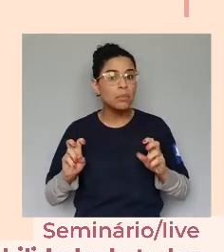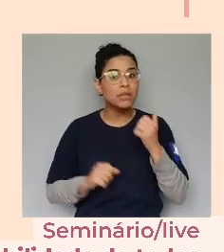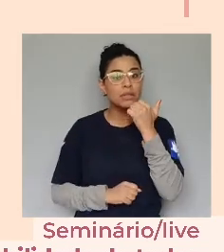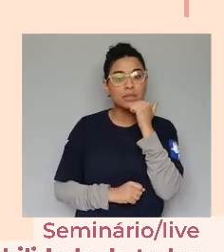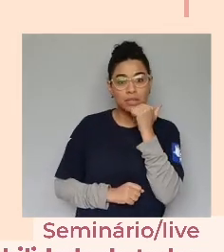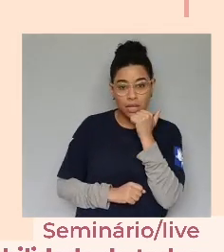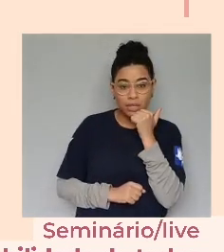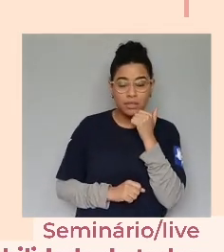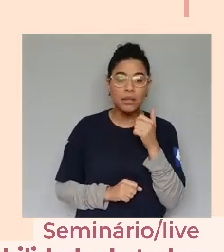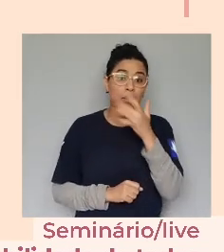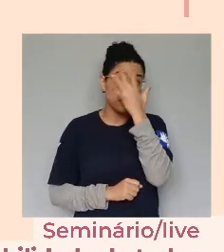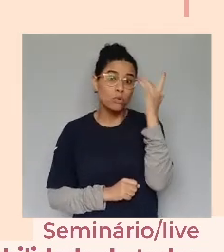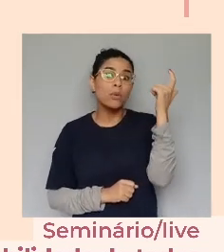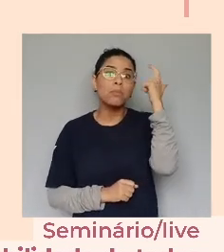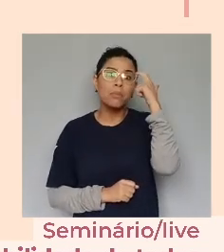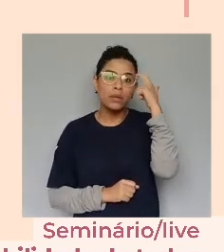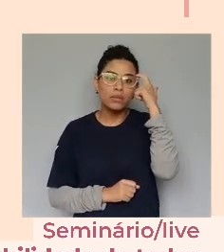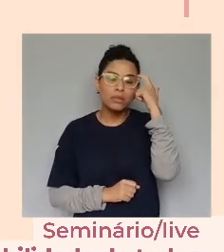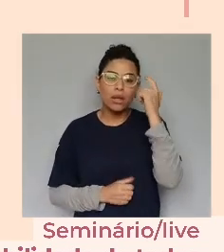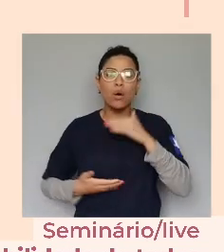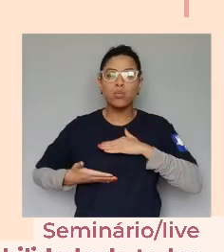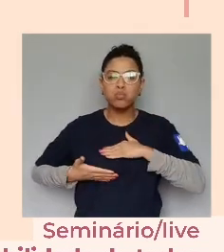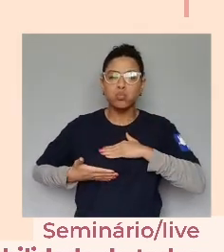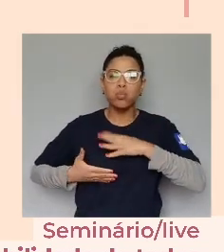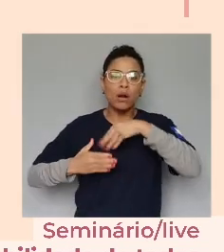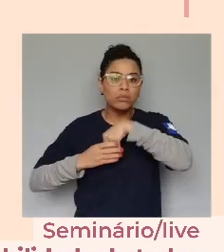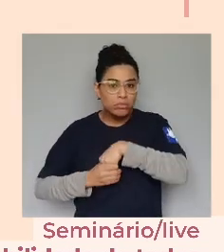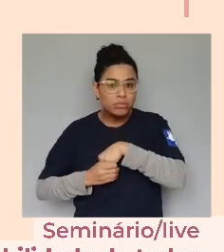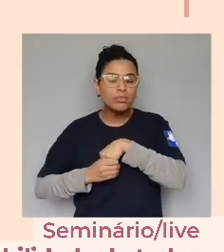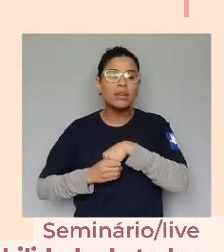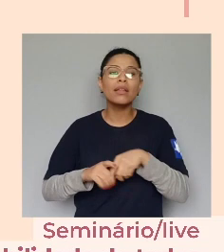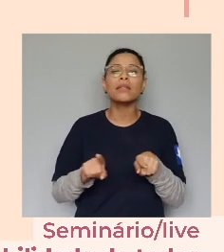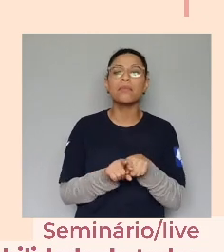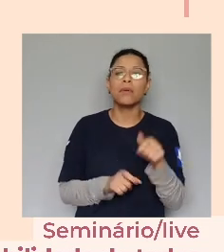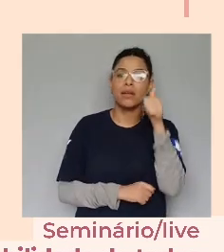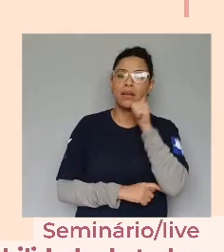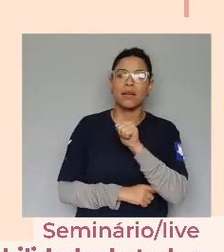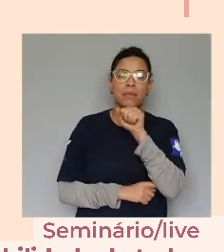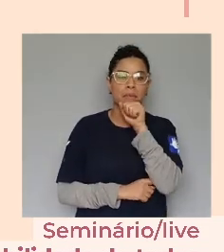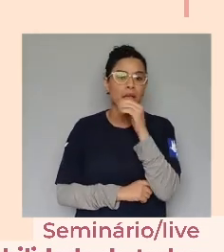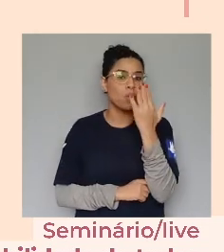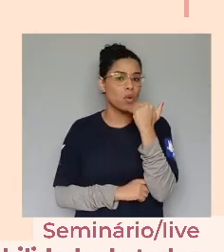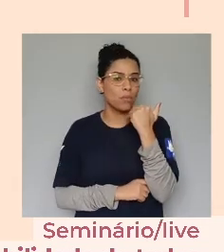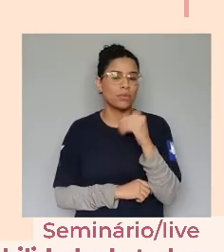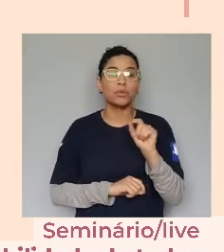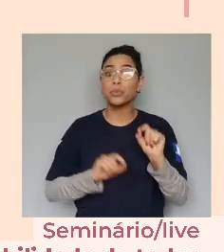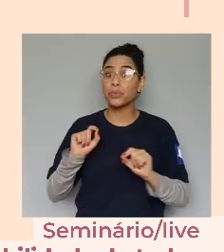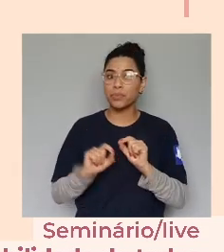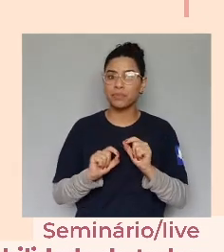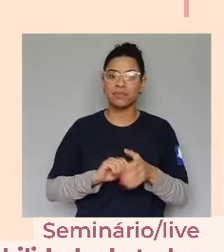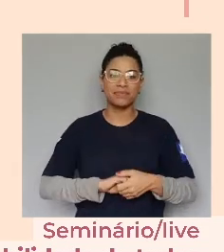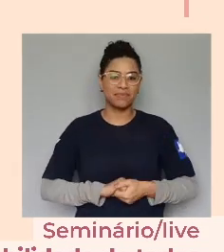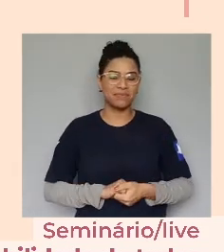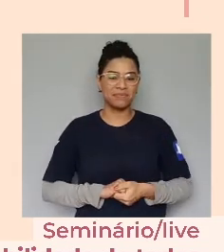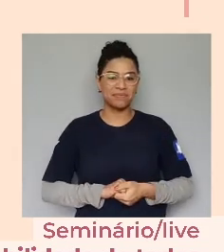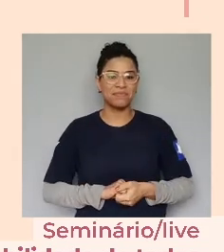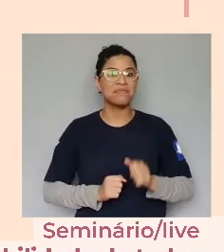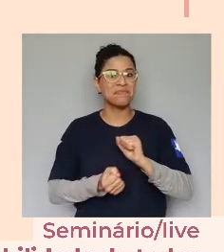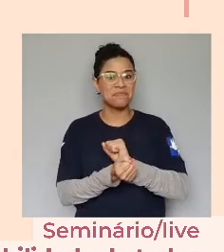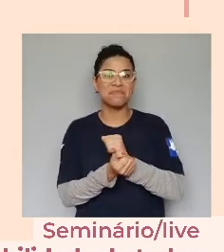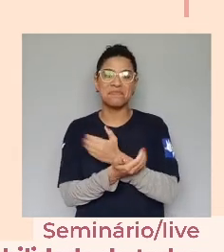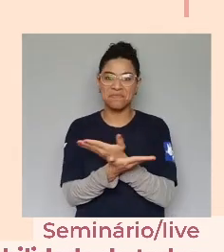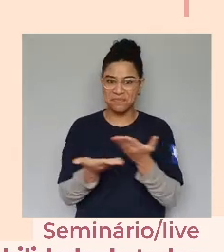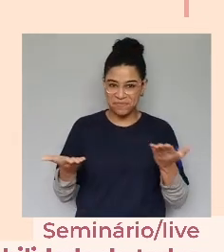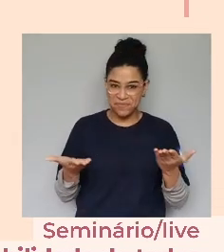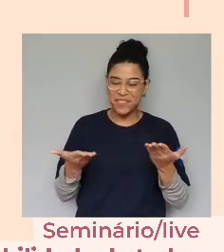os dogmas, a composição do leite materno e a alimentação da nutriz. Então, esperem que vocês